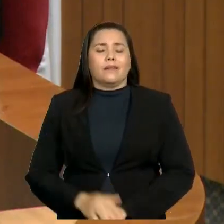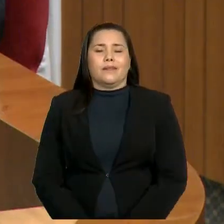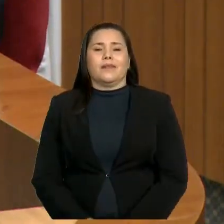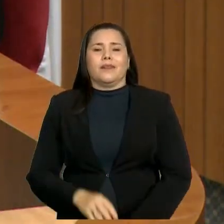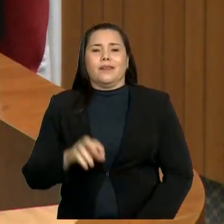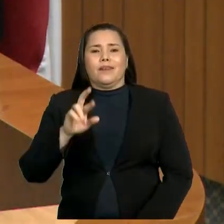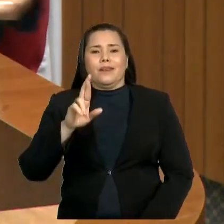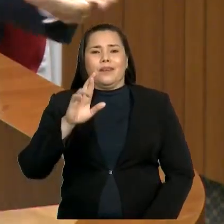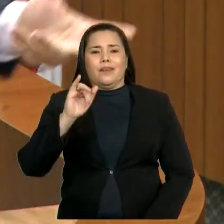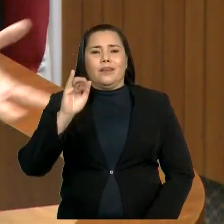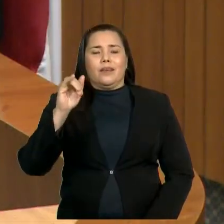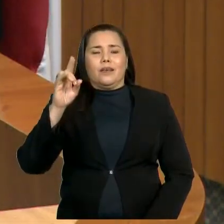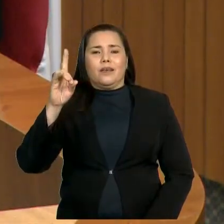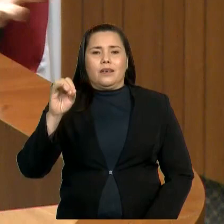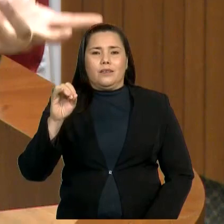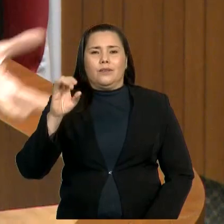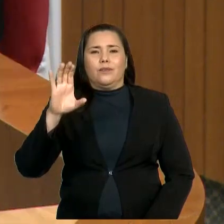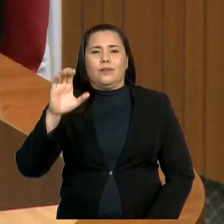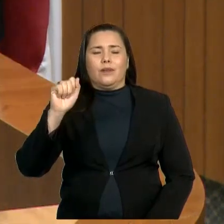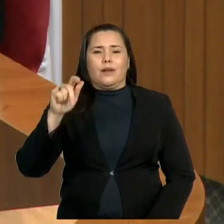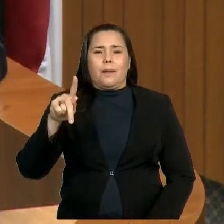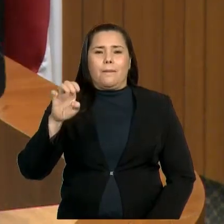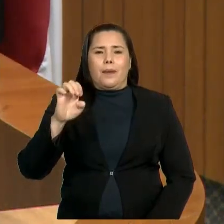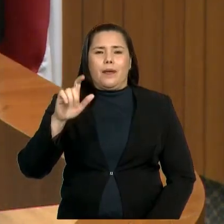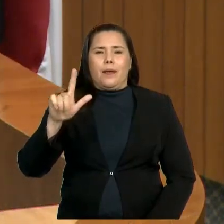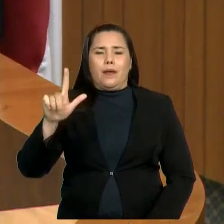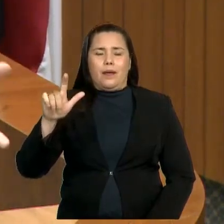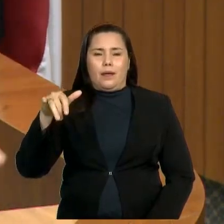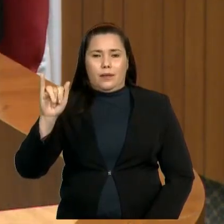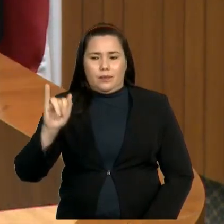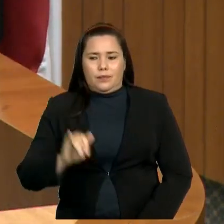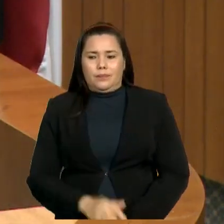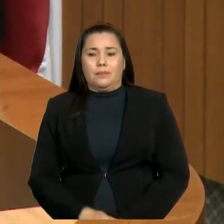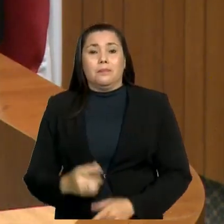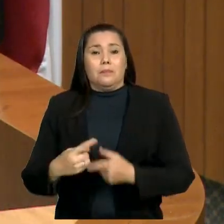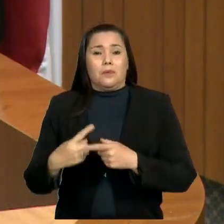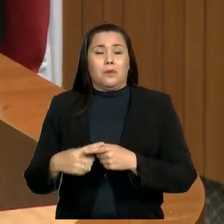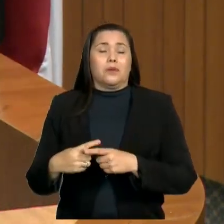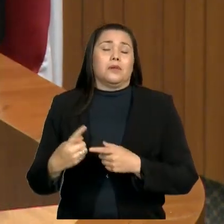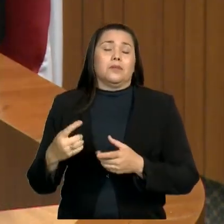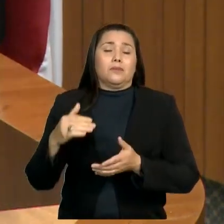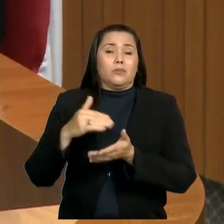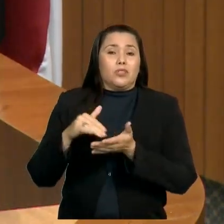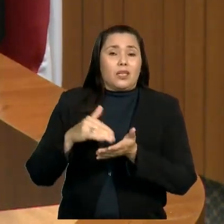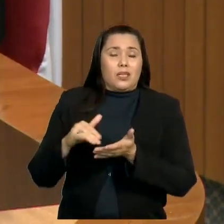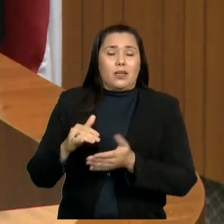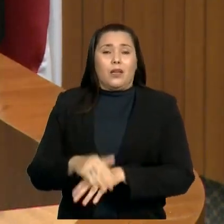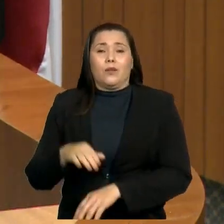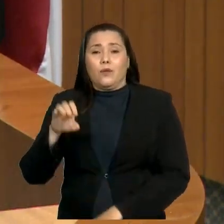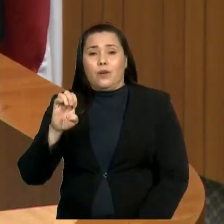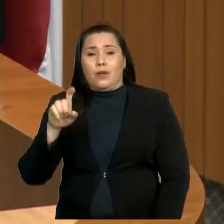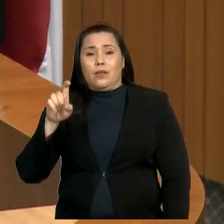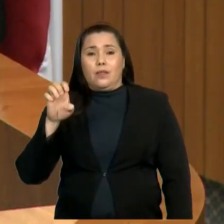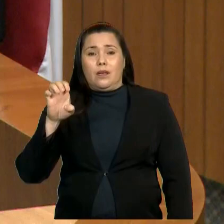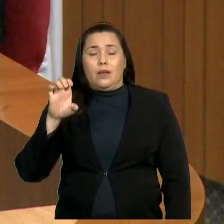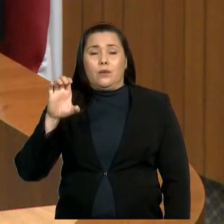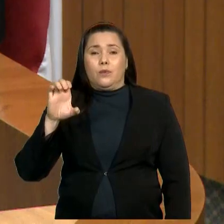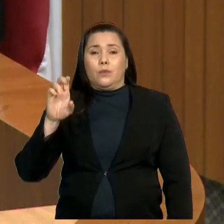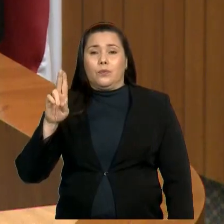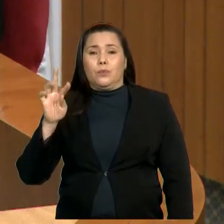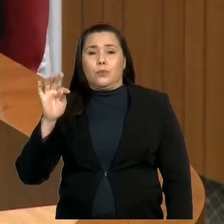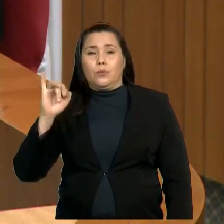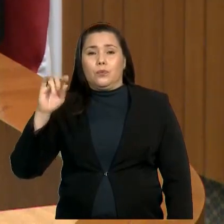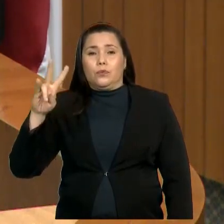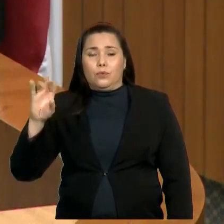executivo tem que saber o que tá acontecendo é o gestor do dia dia do Ministério da Justiça